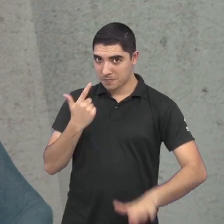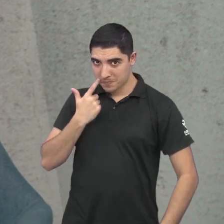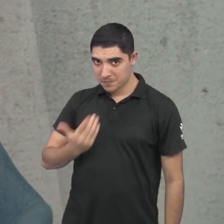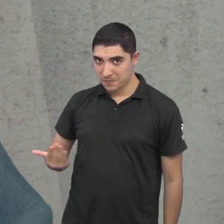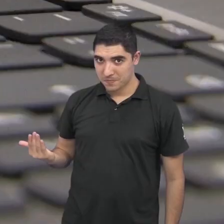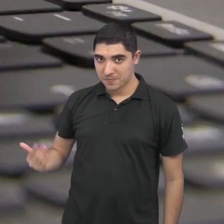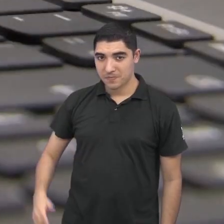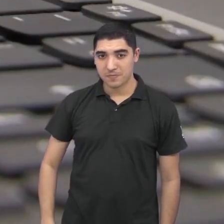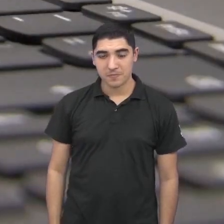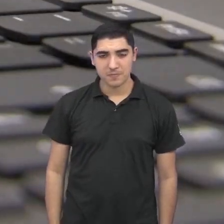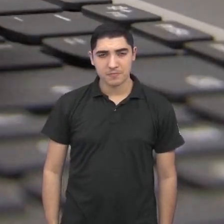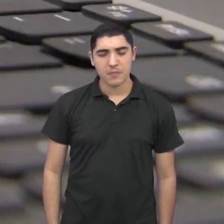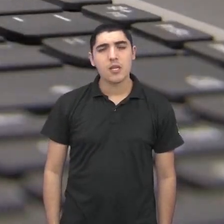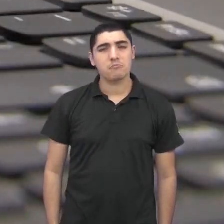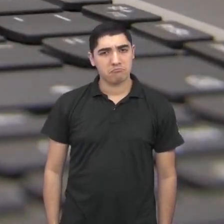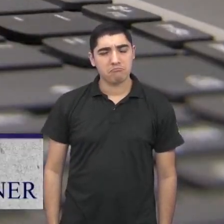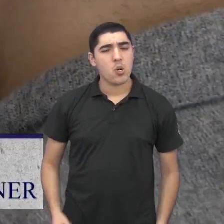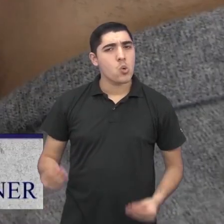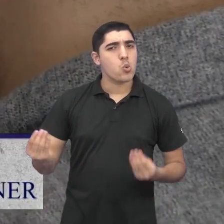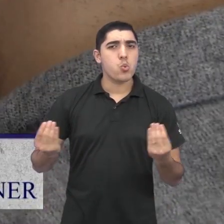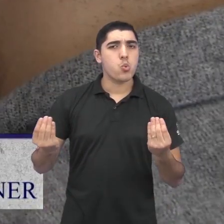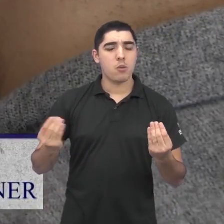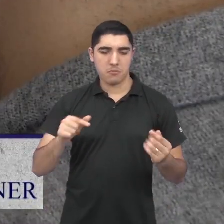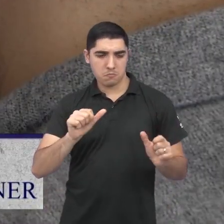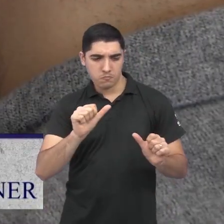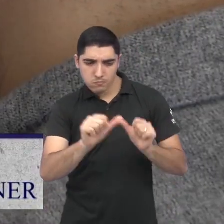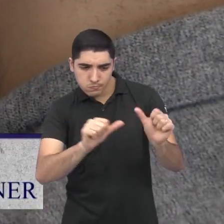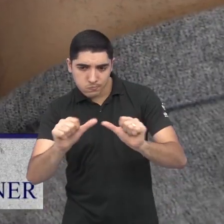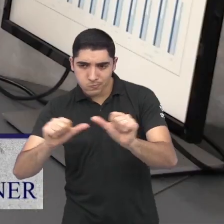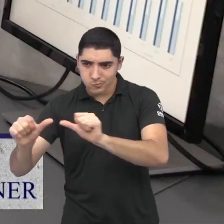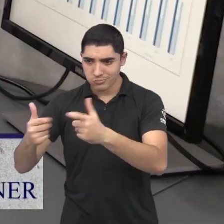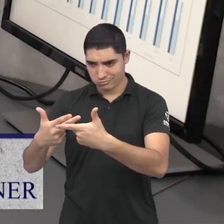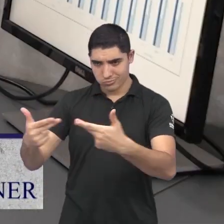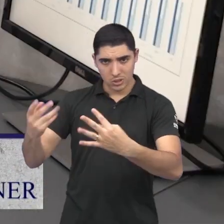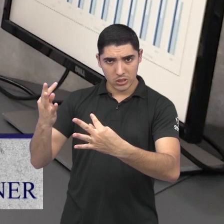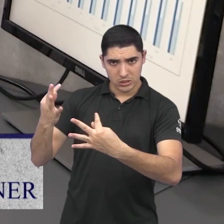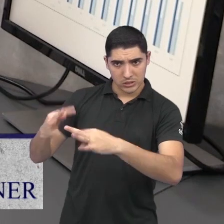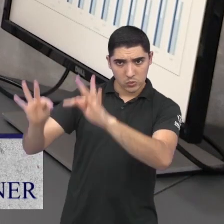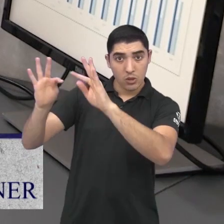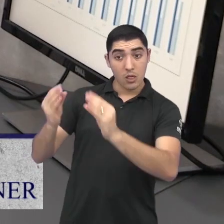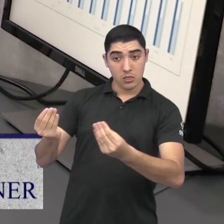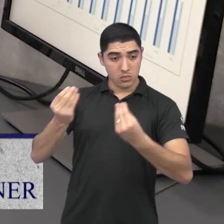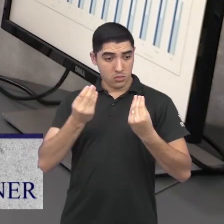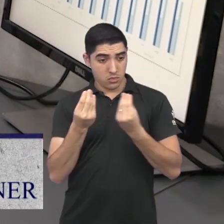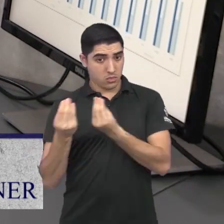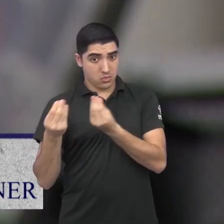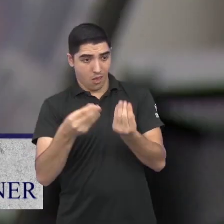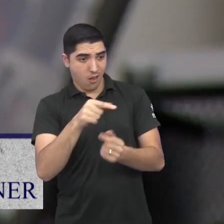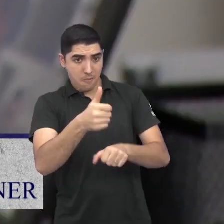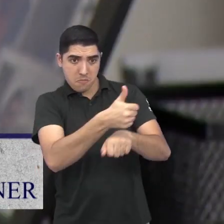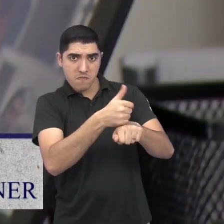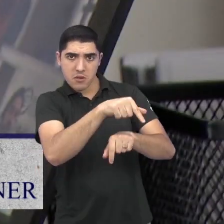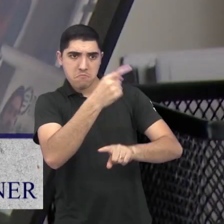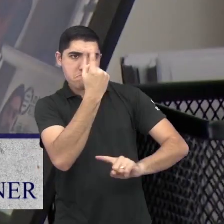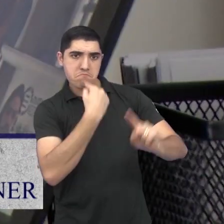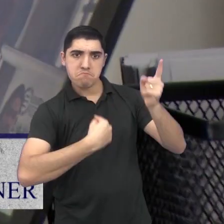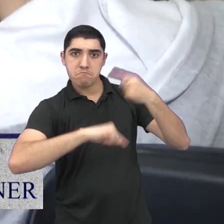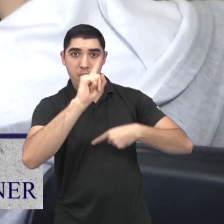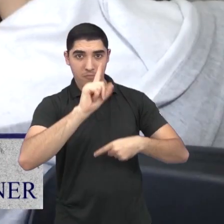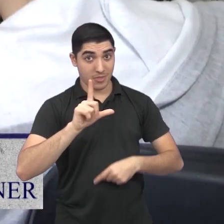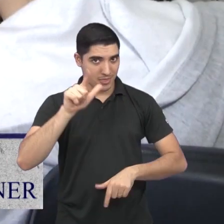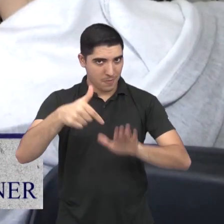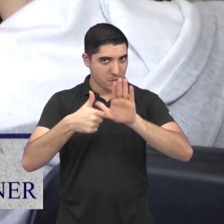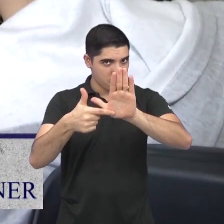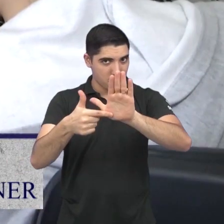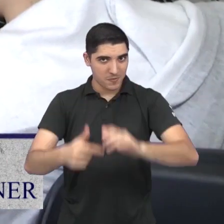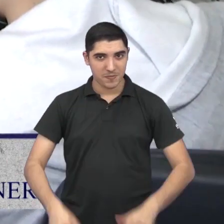programa. Como as transformações tecnológicas podem impulsionar o profissional de um UX Design para o mercado de trabalho?